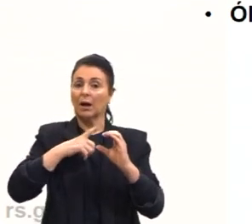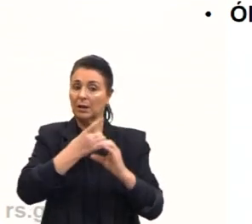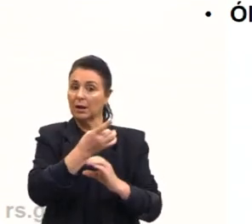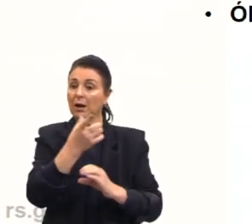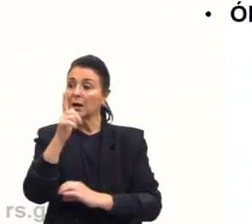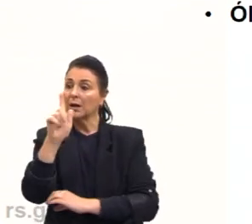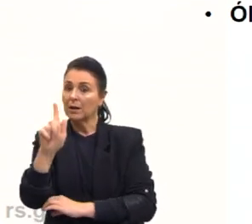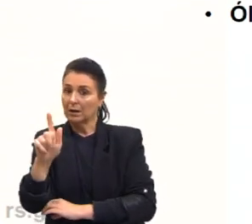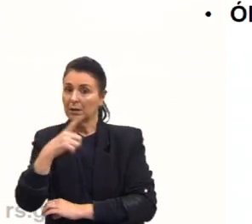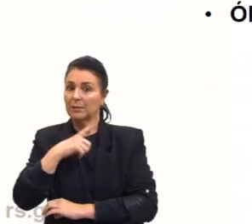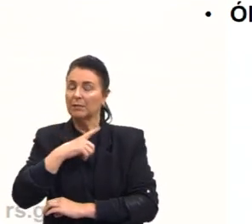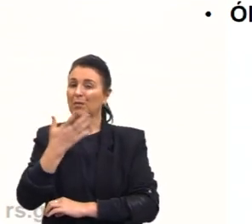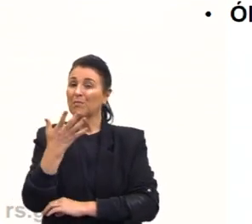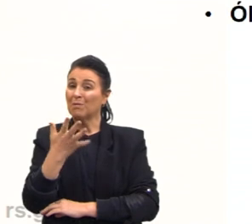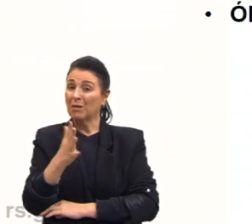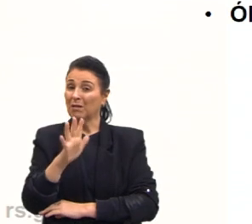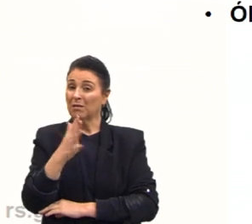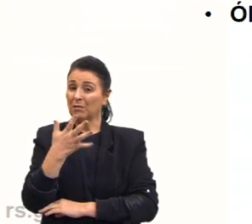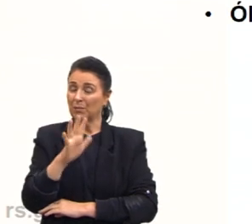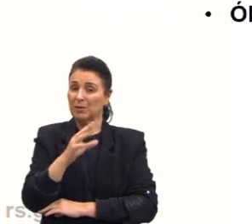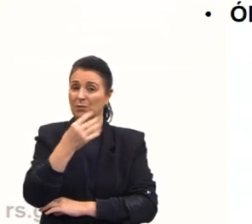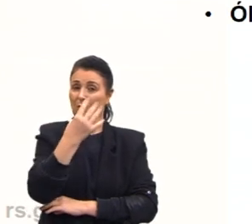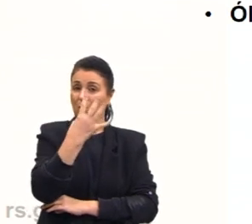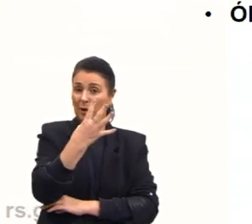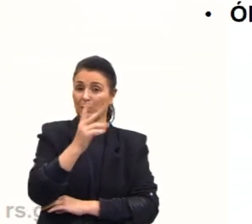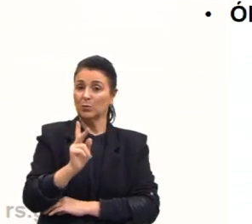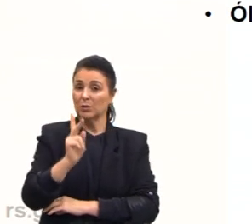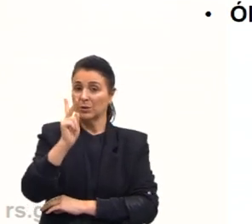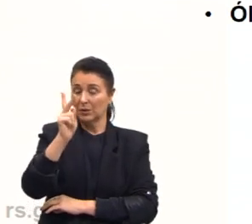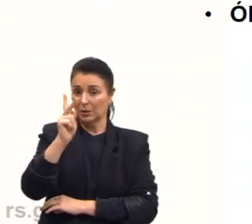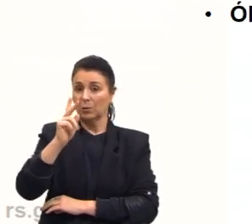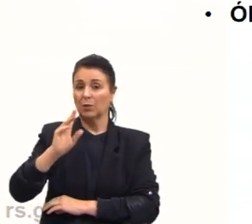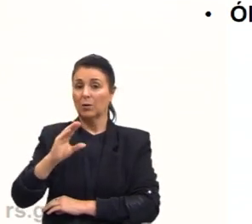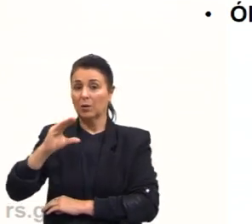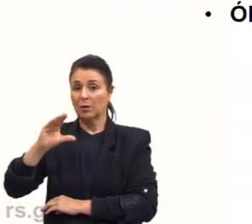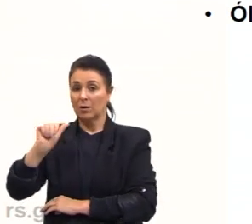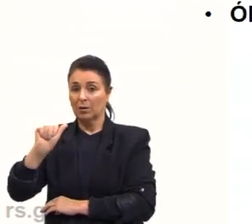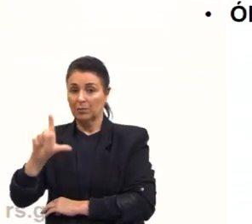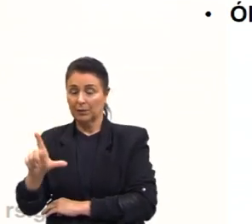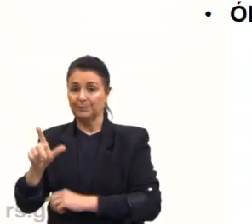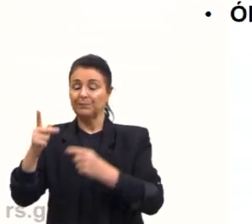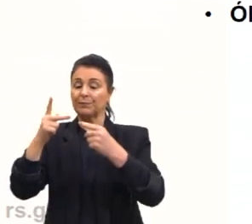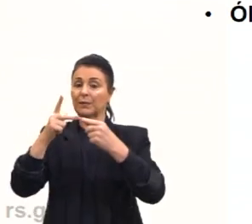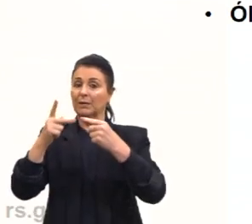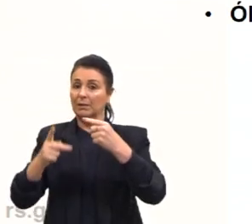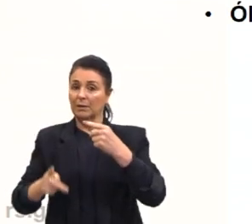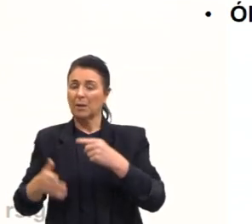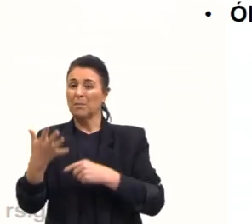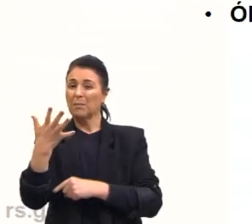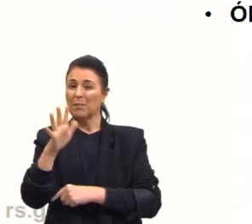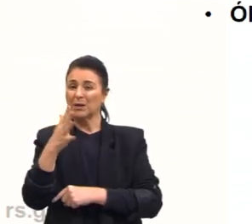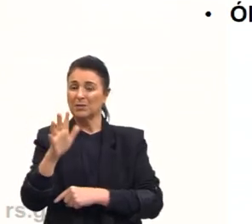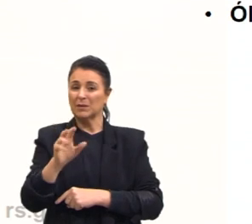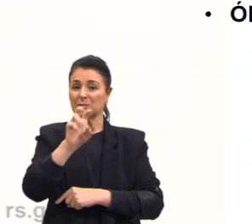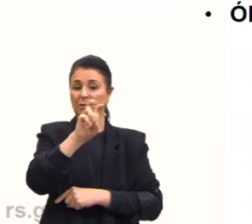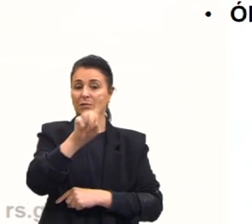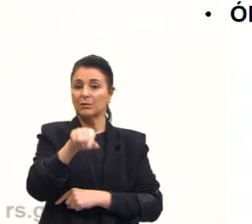tem aproximadamente quatro quilocalorias já as proteínas tem aproximadamente